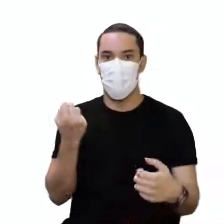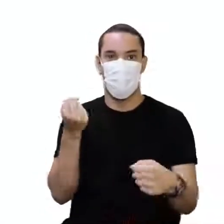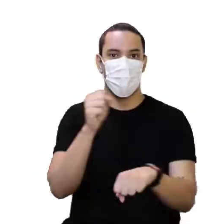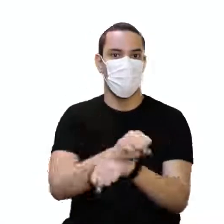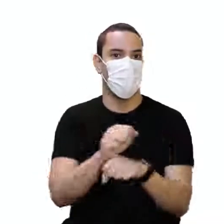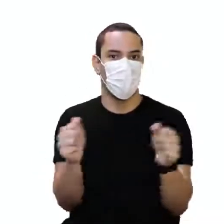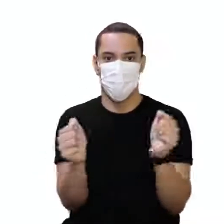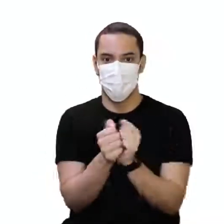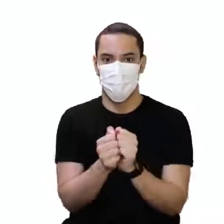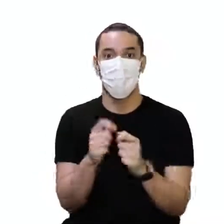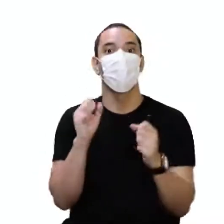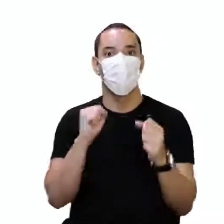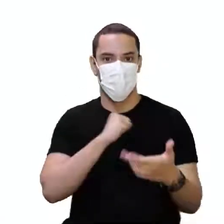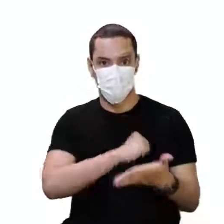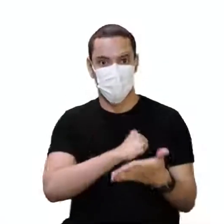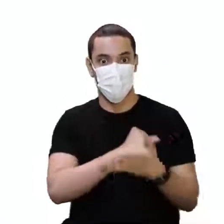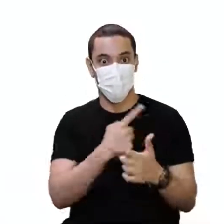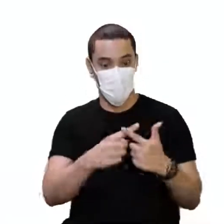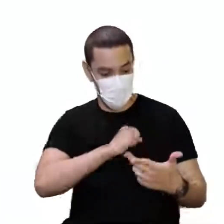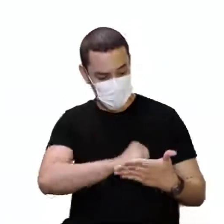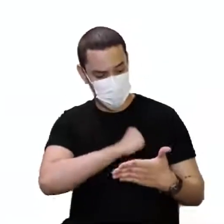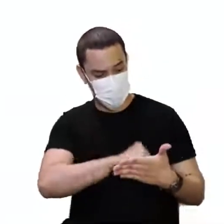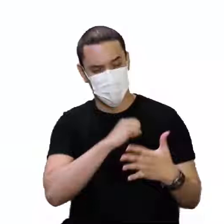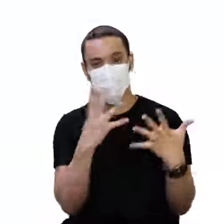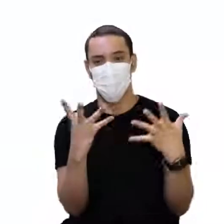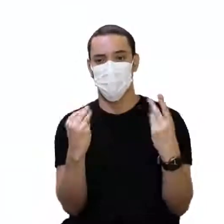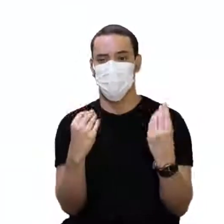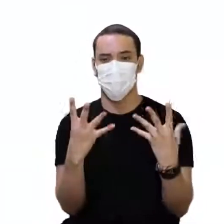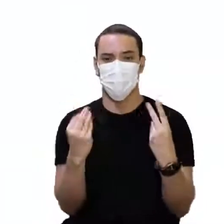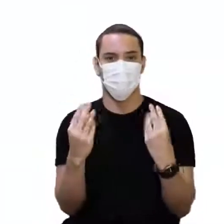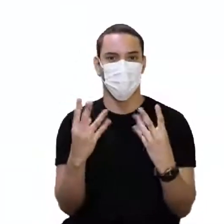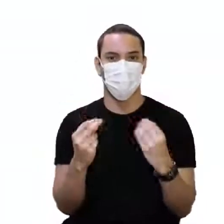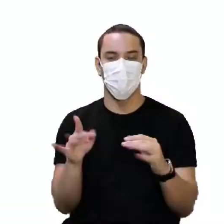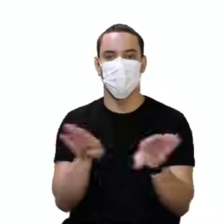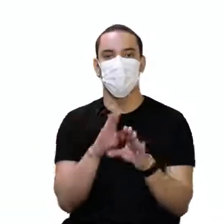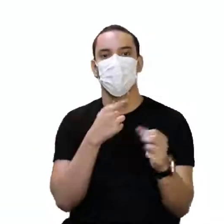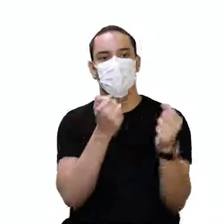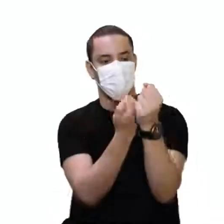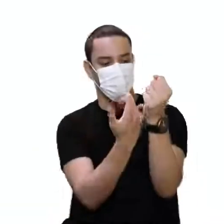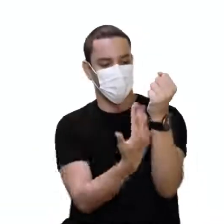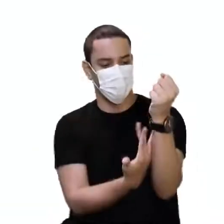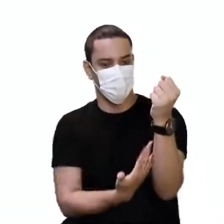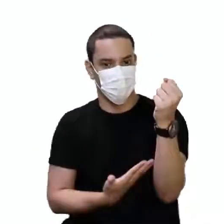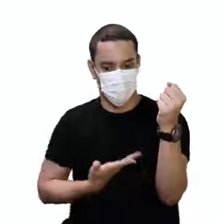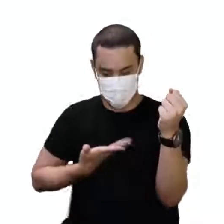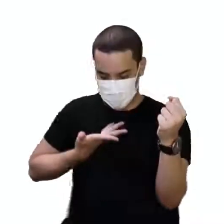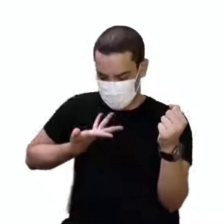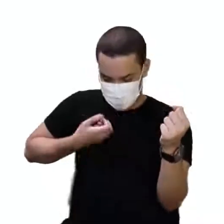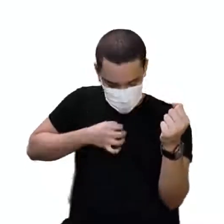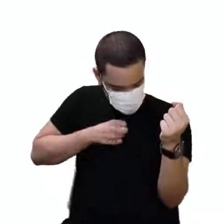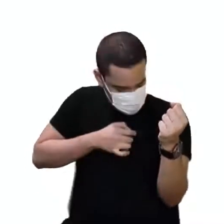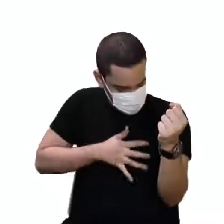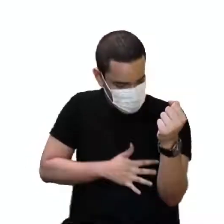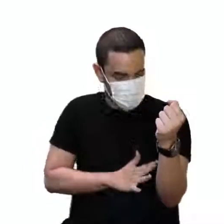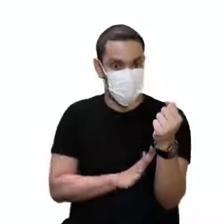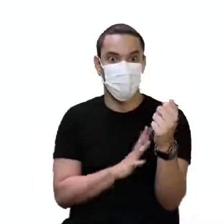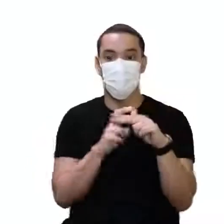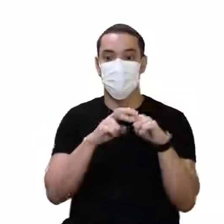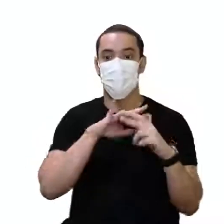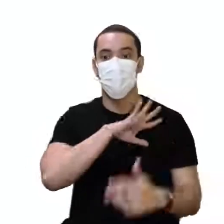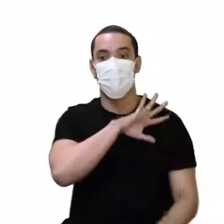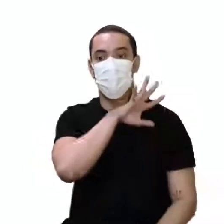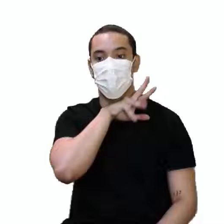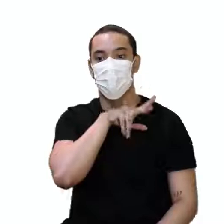senão pode ter um troço. De tão acelerado que fica o sangue deles bombeando pelo coração, bombeado pelo coração, tá? Então são